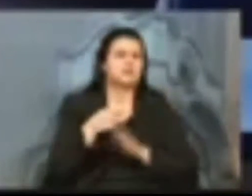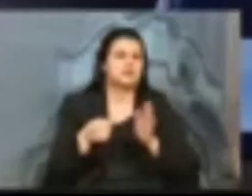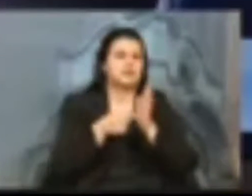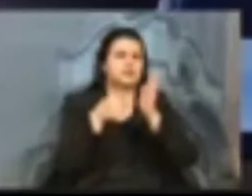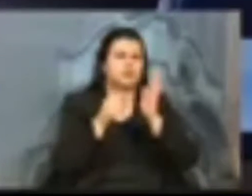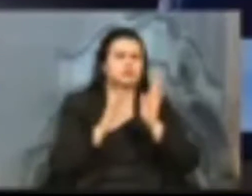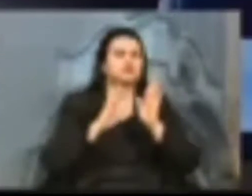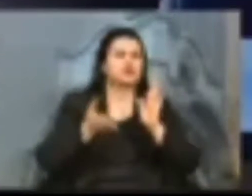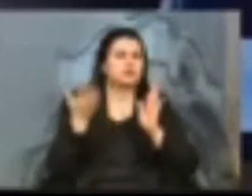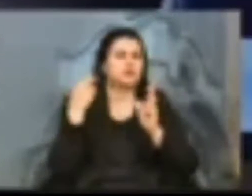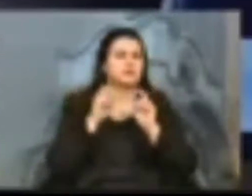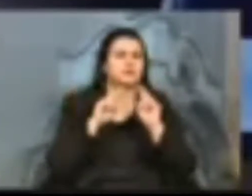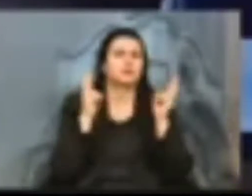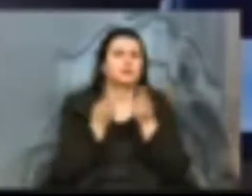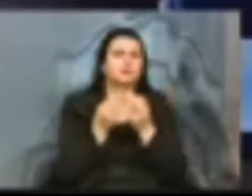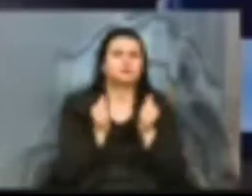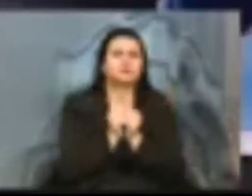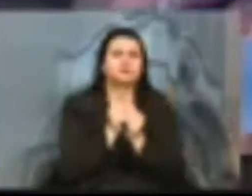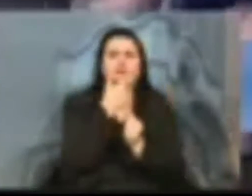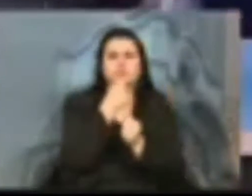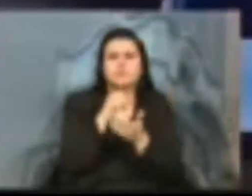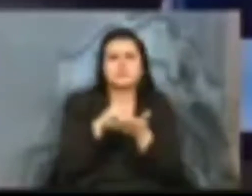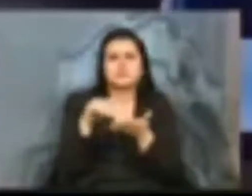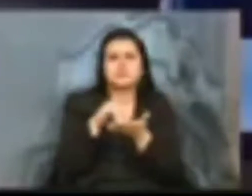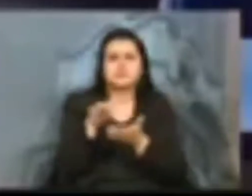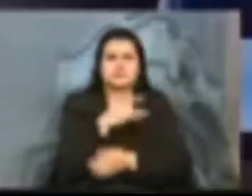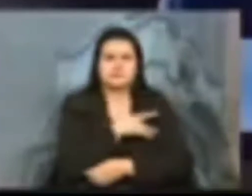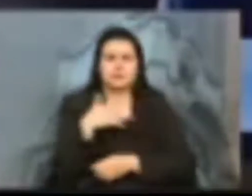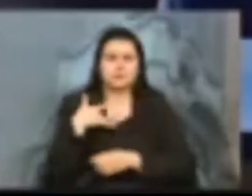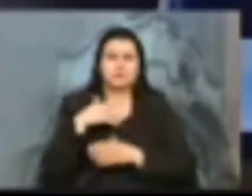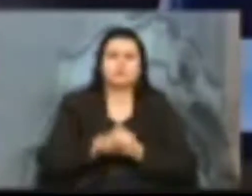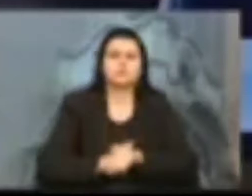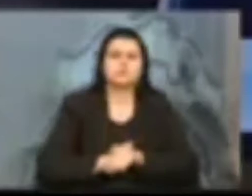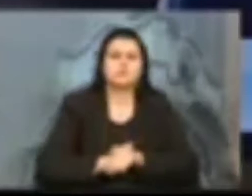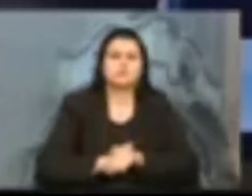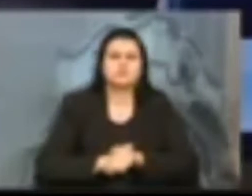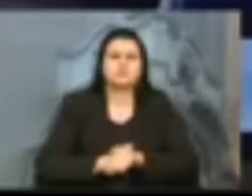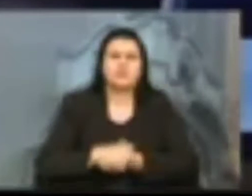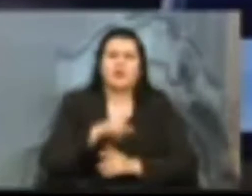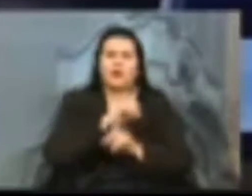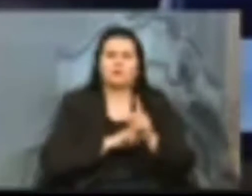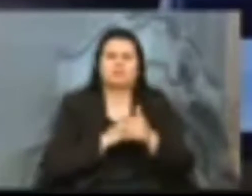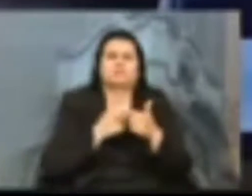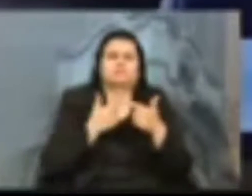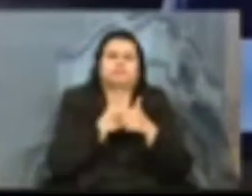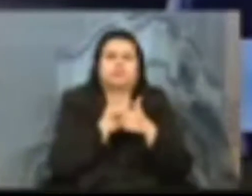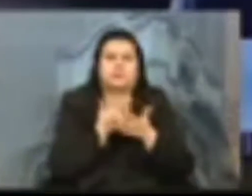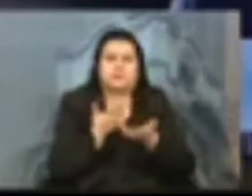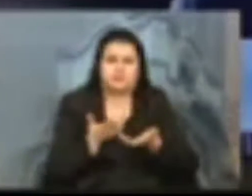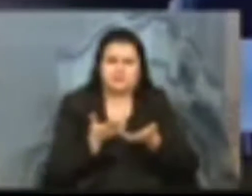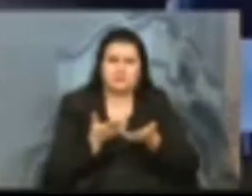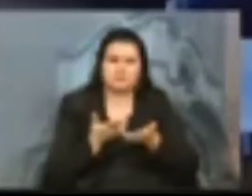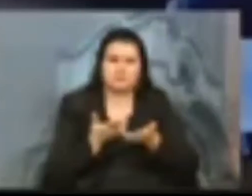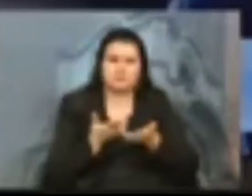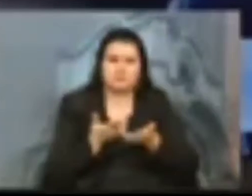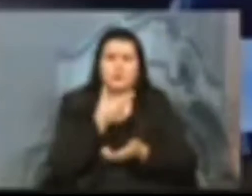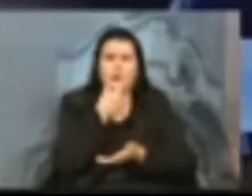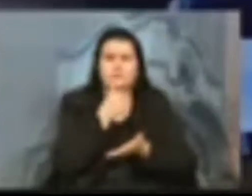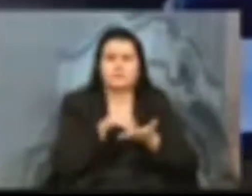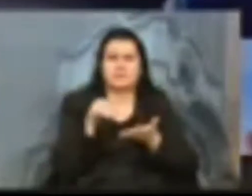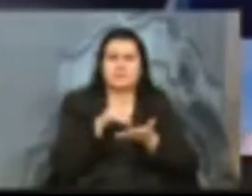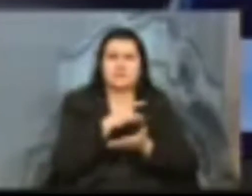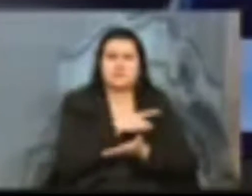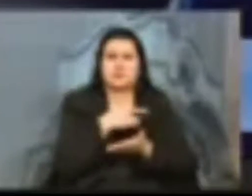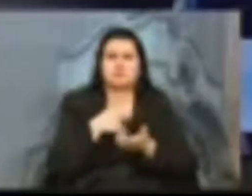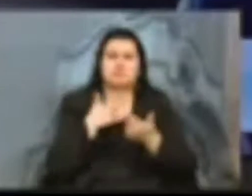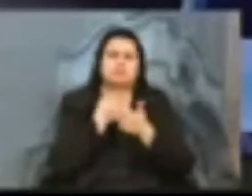reunião com o secretário da Saúde, e sofri um deboche naquela ocasião do secretário da Saúde, que disse